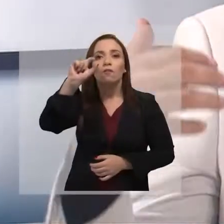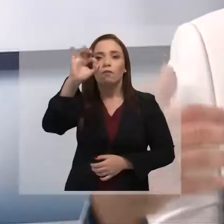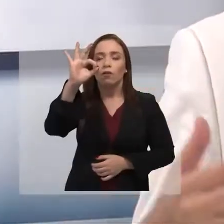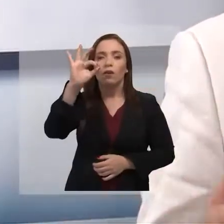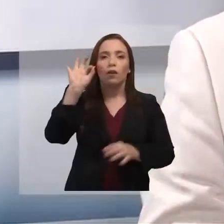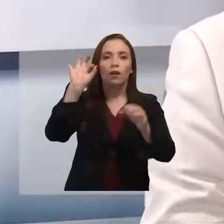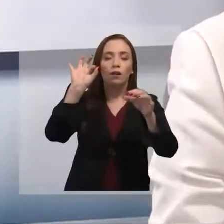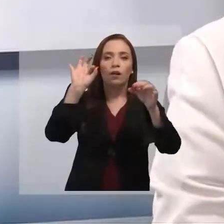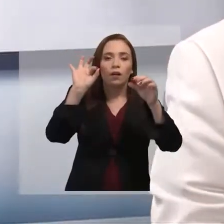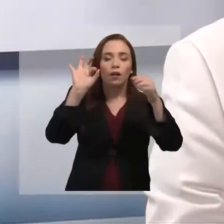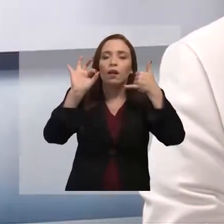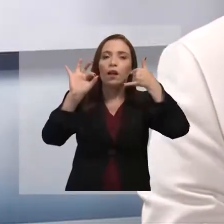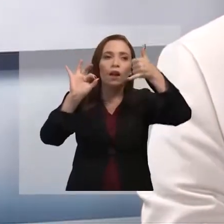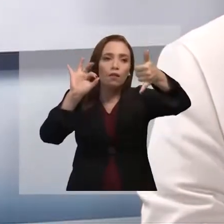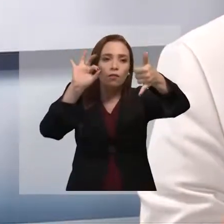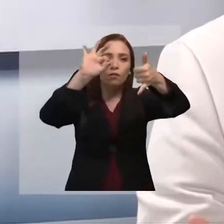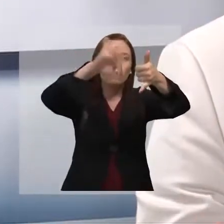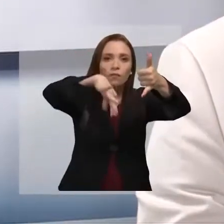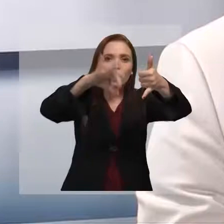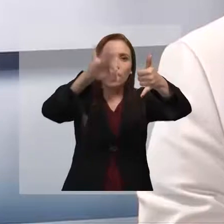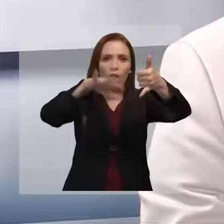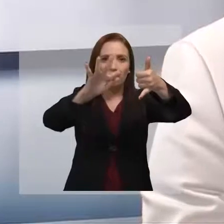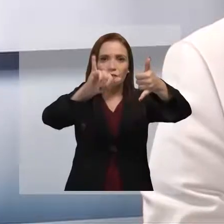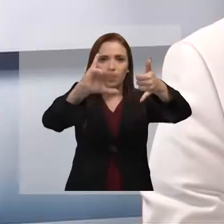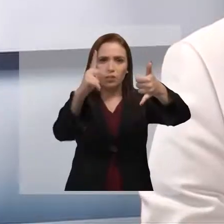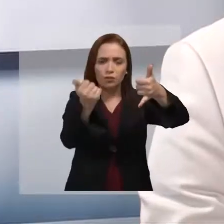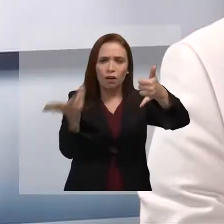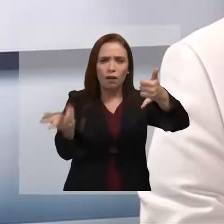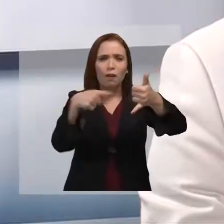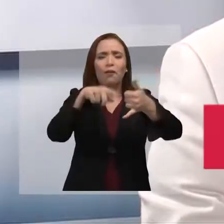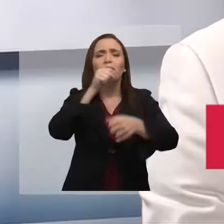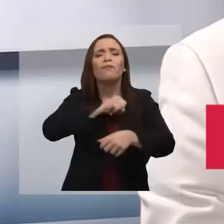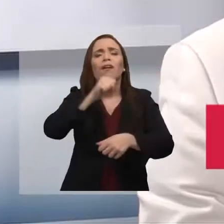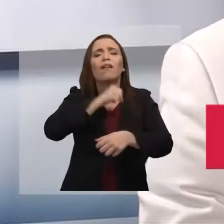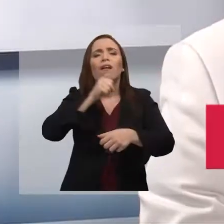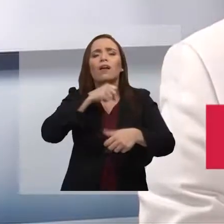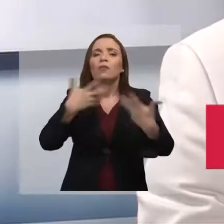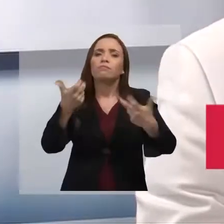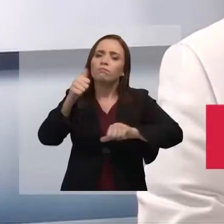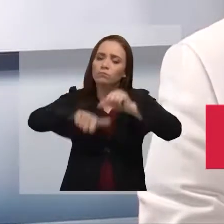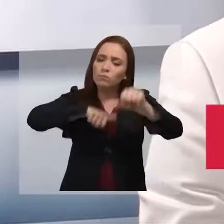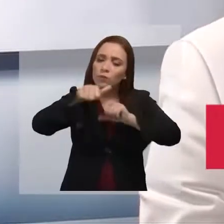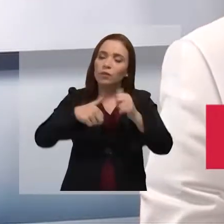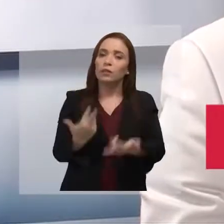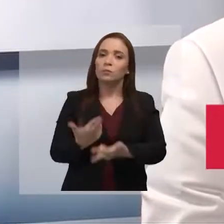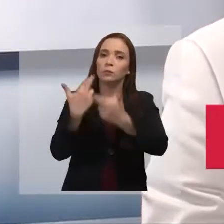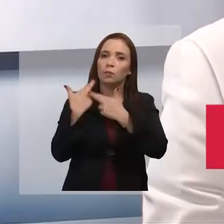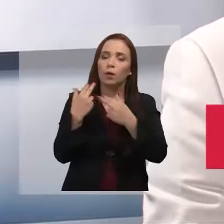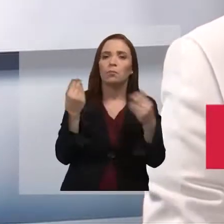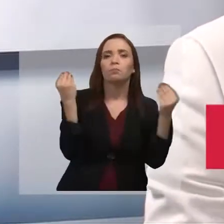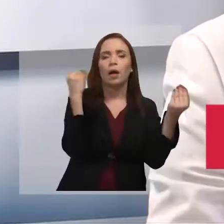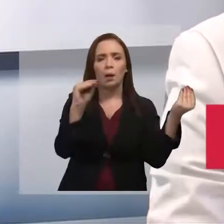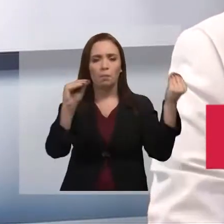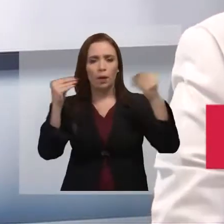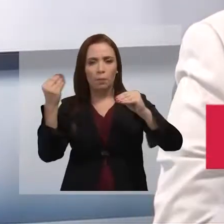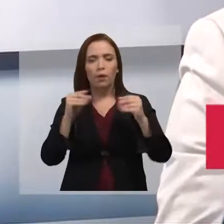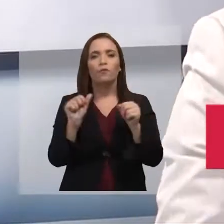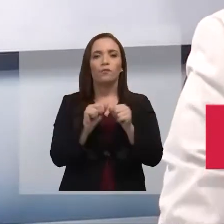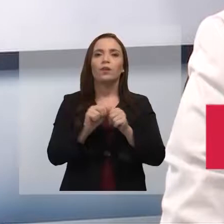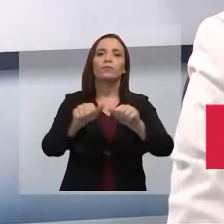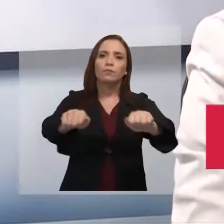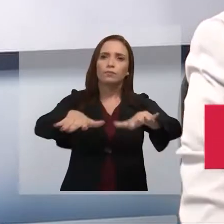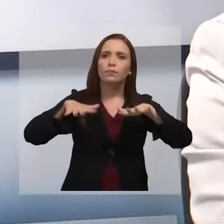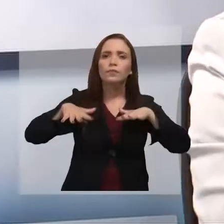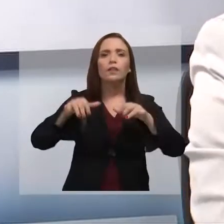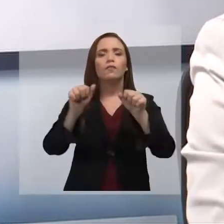atraso gigantesco que precisava ser atualizado. Nós estamos atualizando com muita responsabilidade, gerando audiências